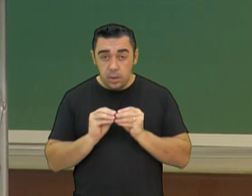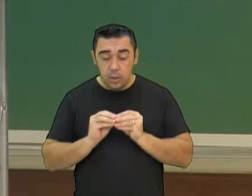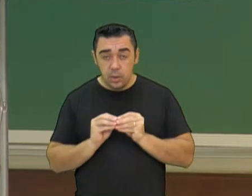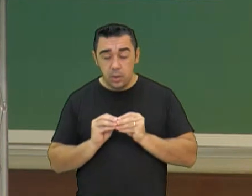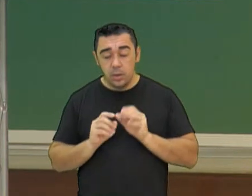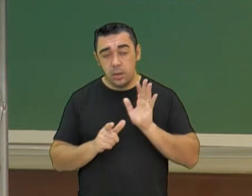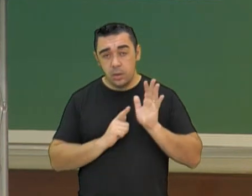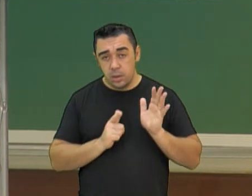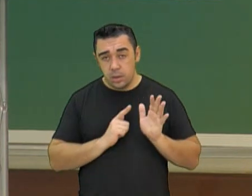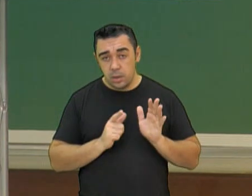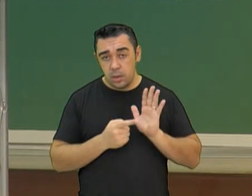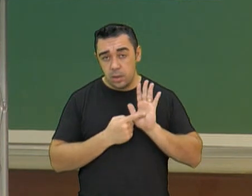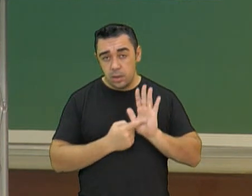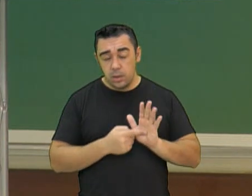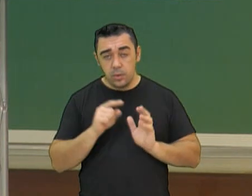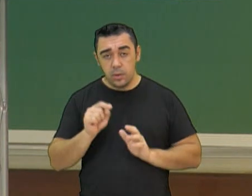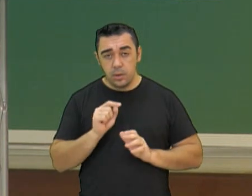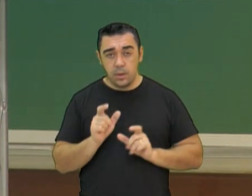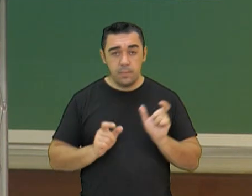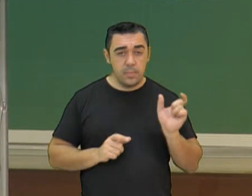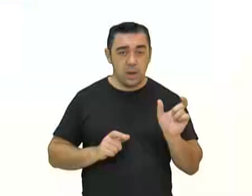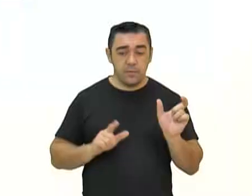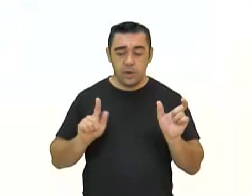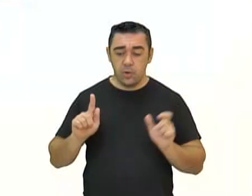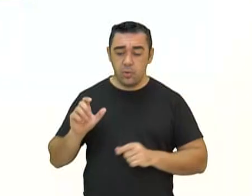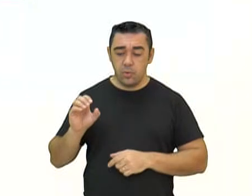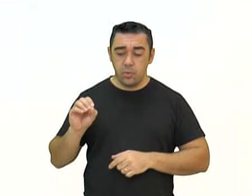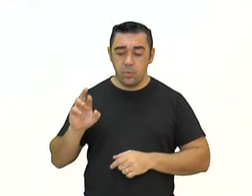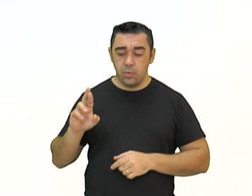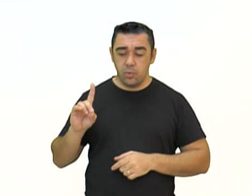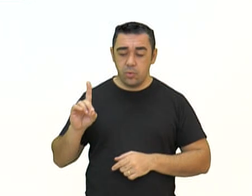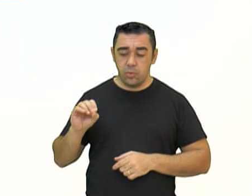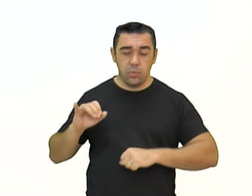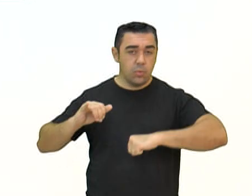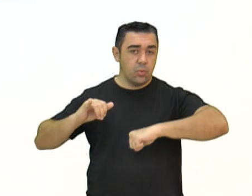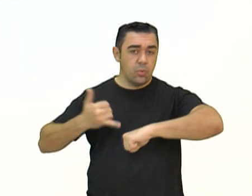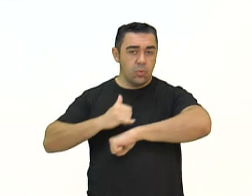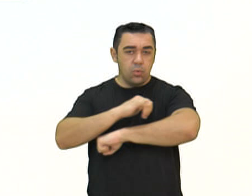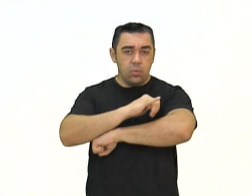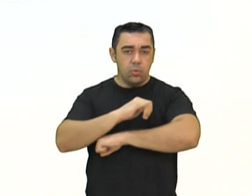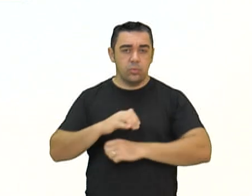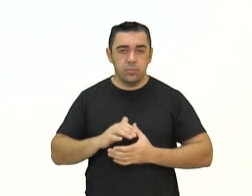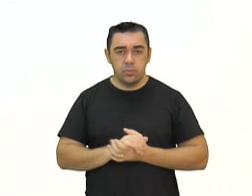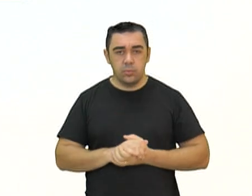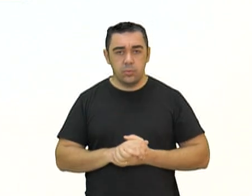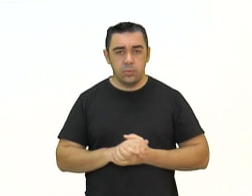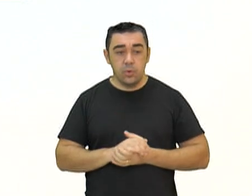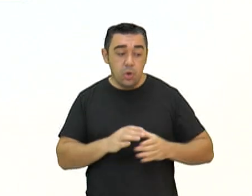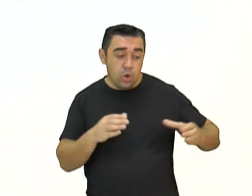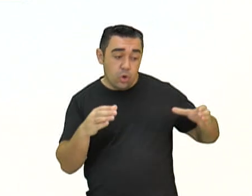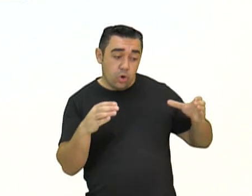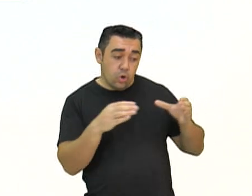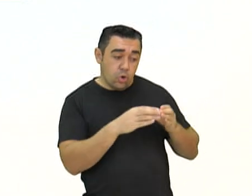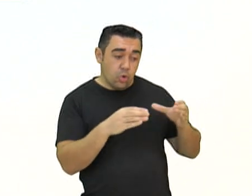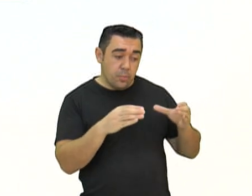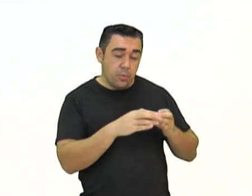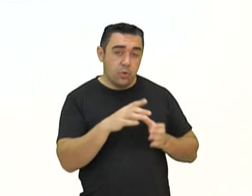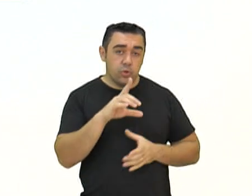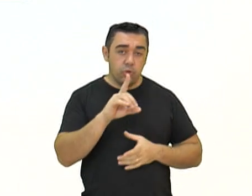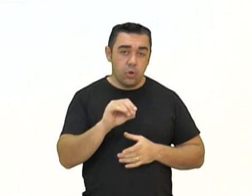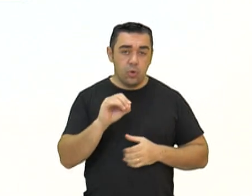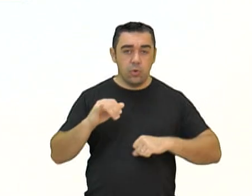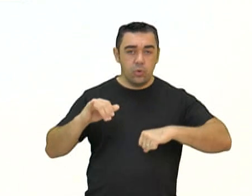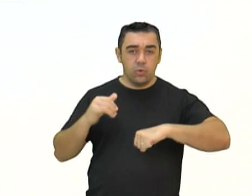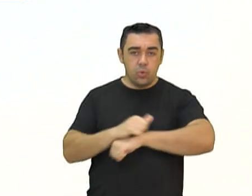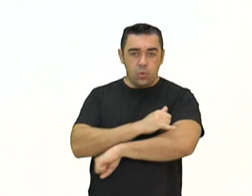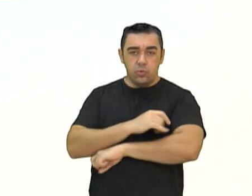vocês, aparece a palavra gordo. Né? Então, no início do texto diz lá, a turma do gordo resolve entrar